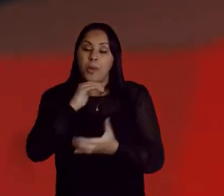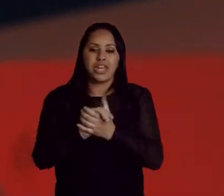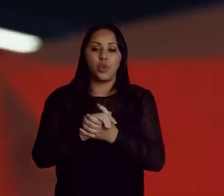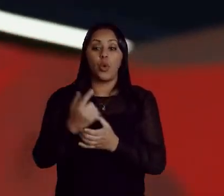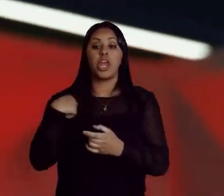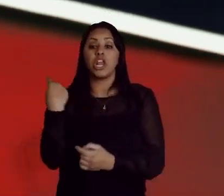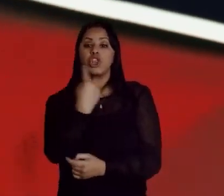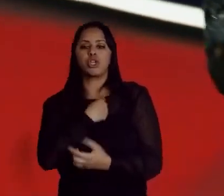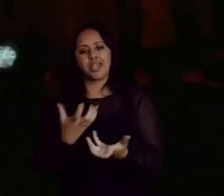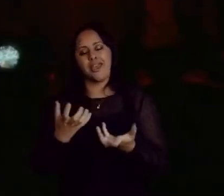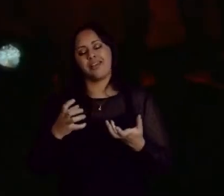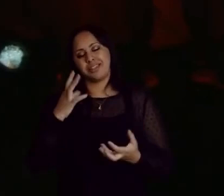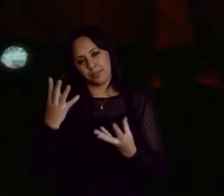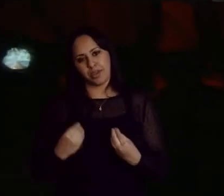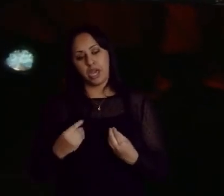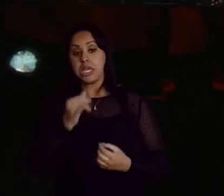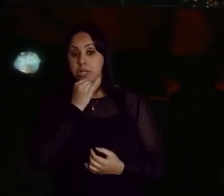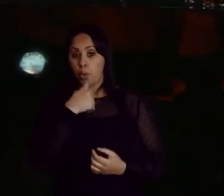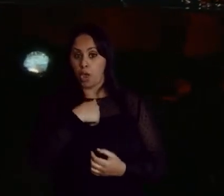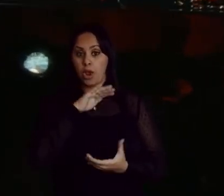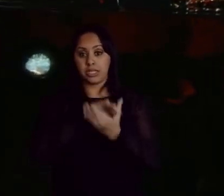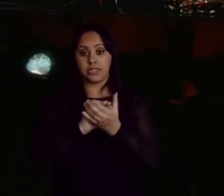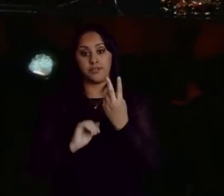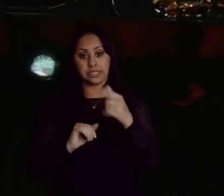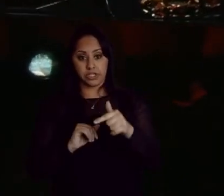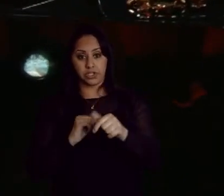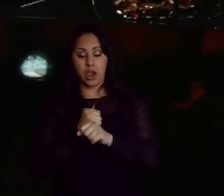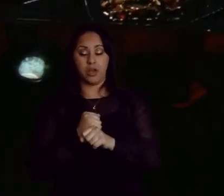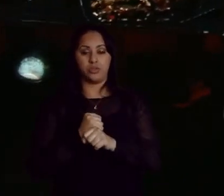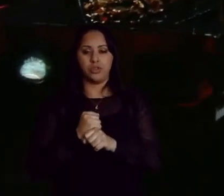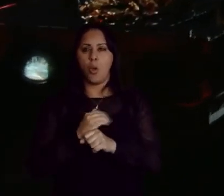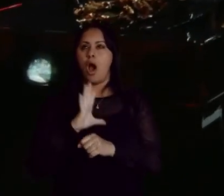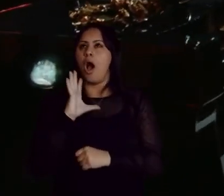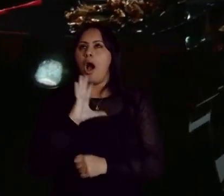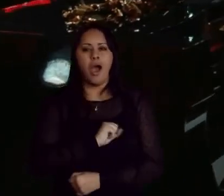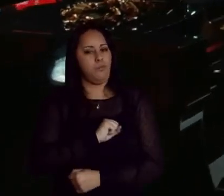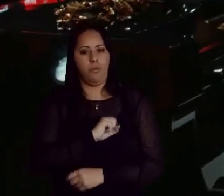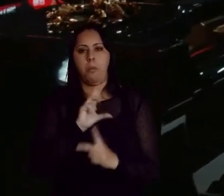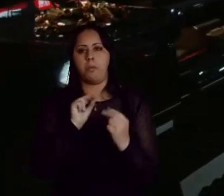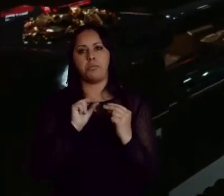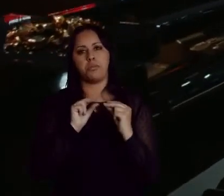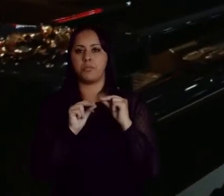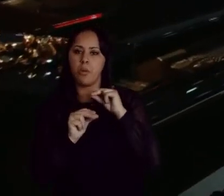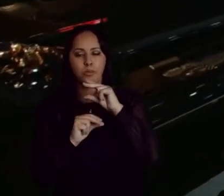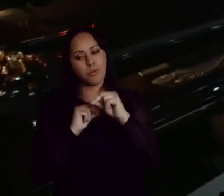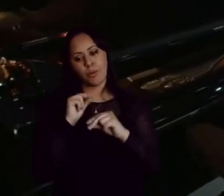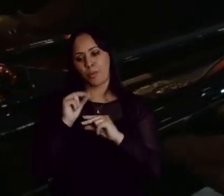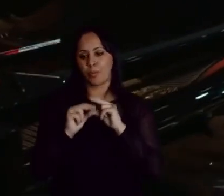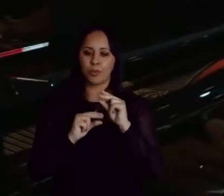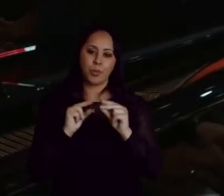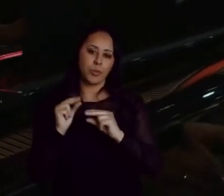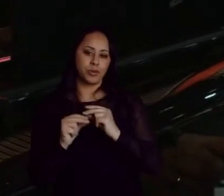Exemplo, eu sou casada há 27 anos e eu amo conversar. Quem ama conversar? Buzinha, deixa eu ver se tem gente.